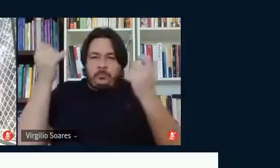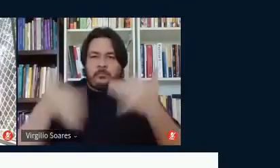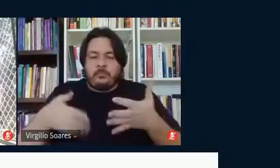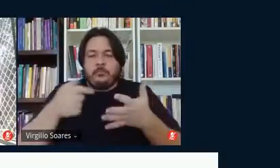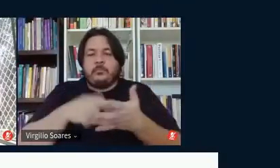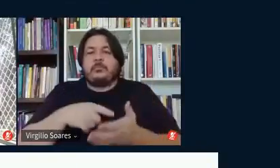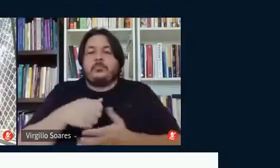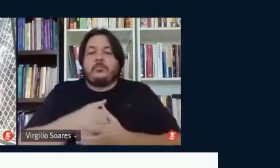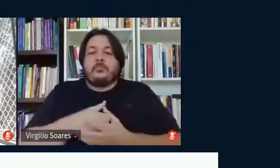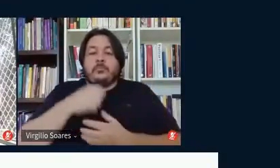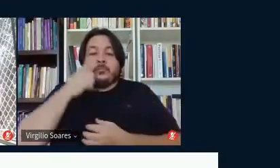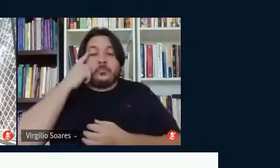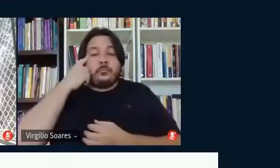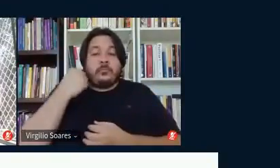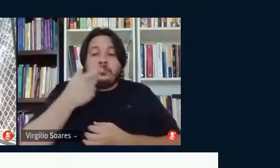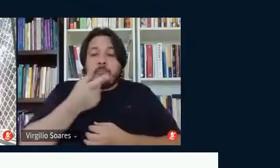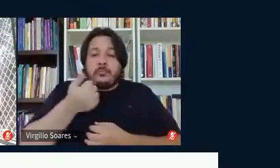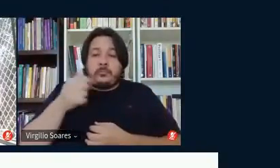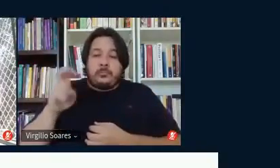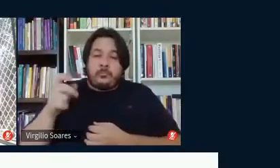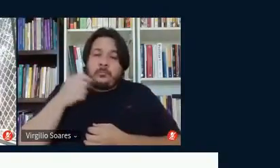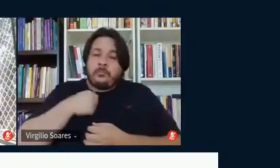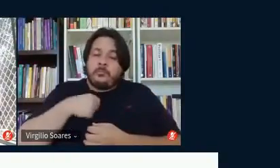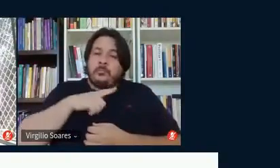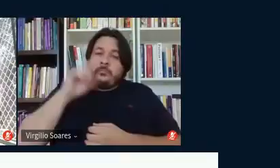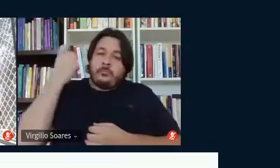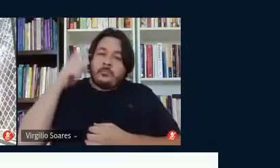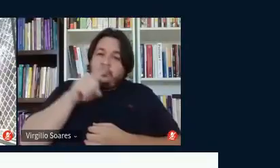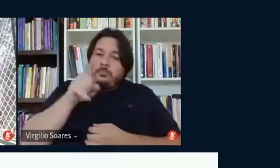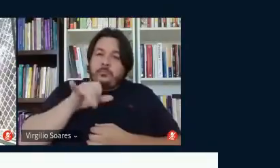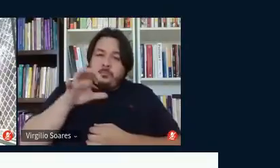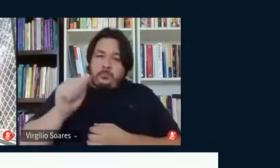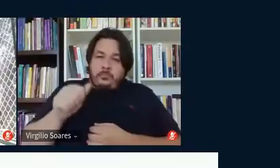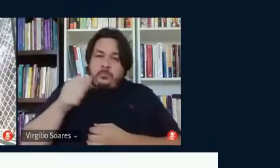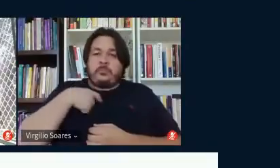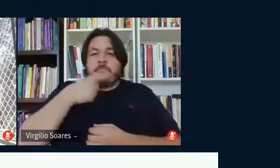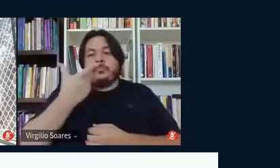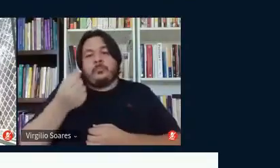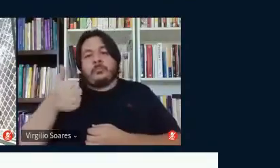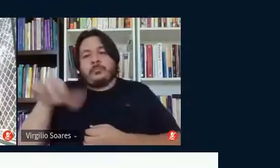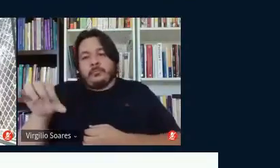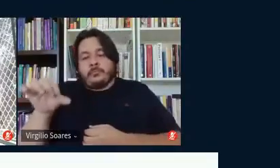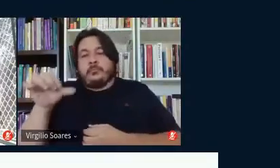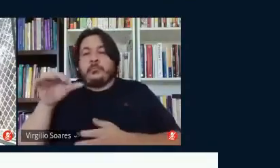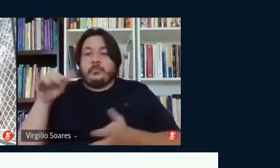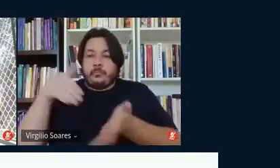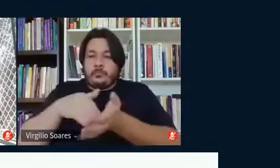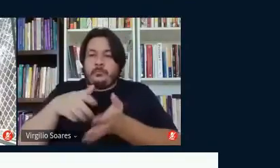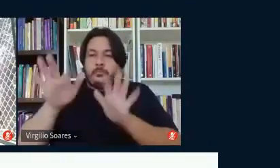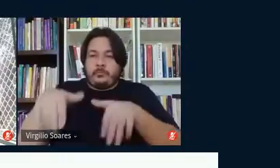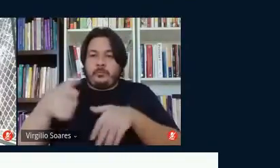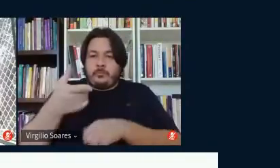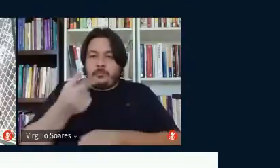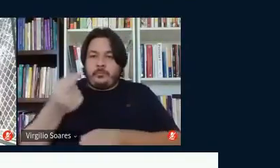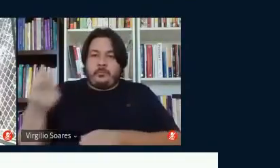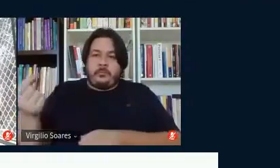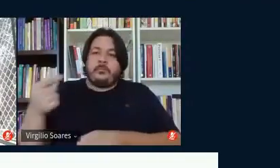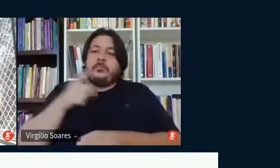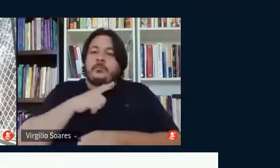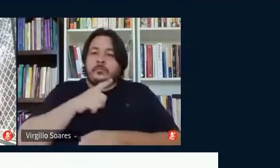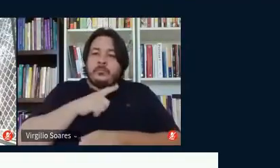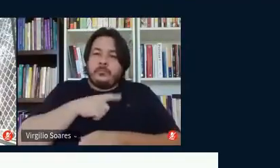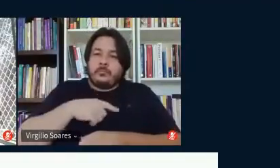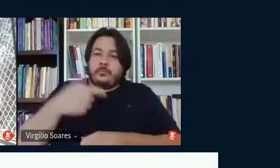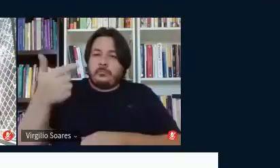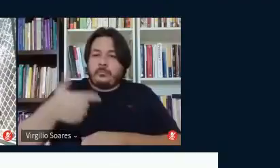estava vivendo o quadro epidemiológico do Zika, no final de 2019 e agora em 2020, a gente tem vivido aí o segundo